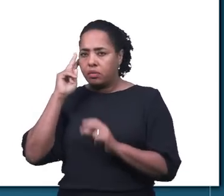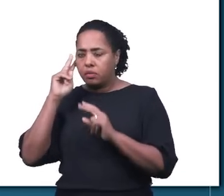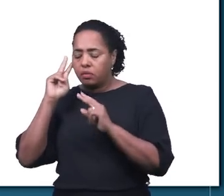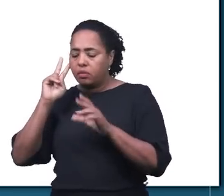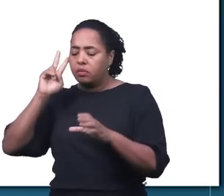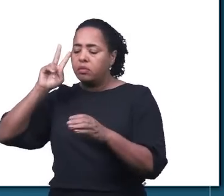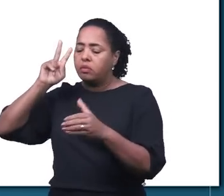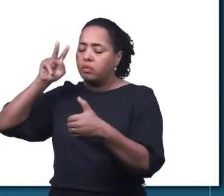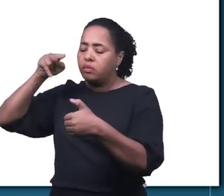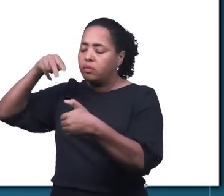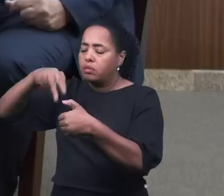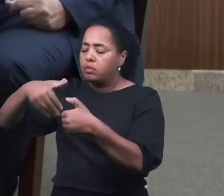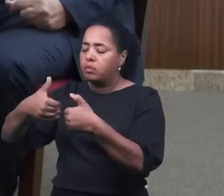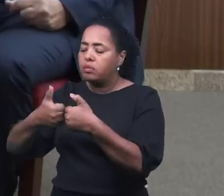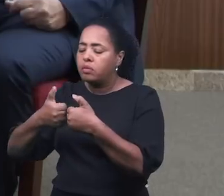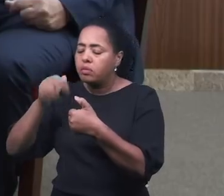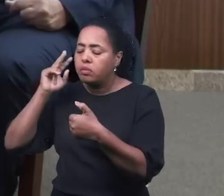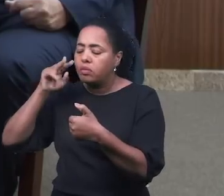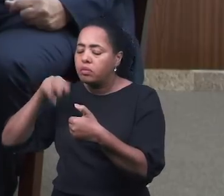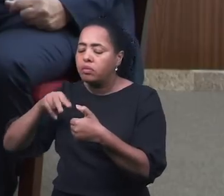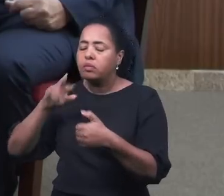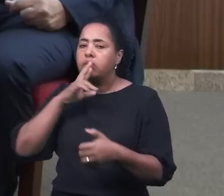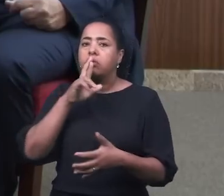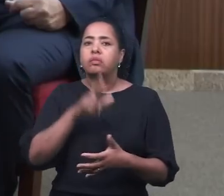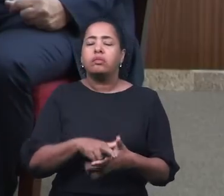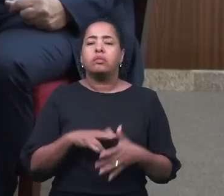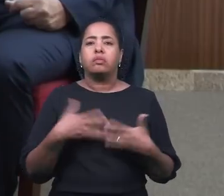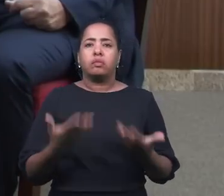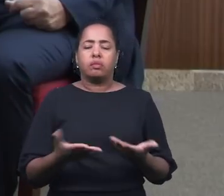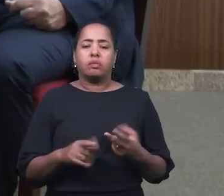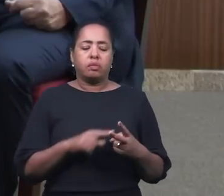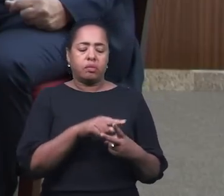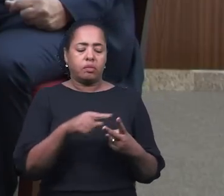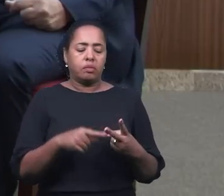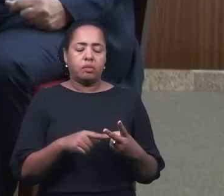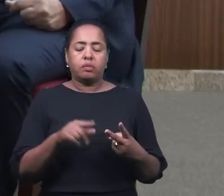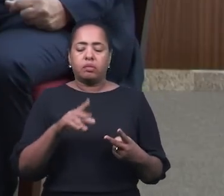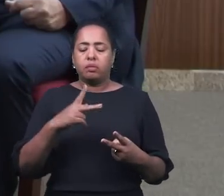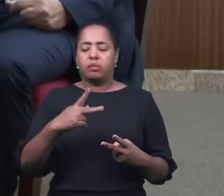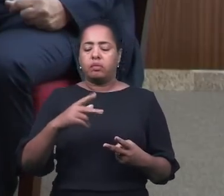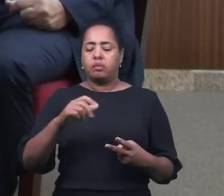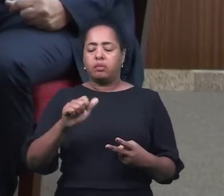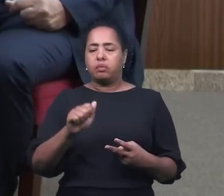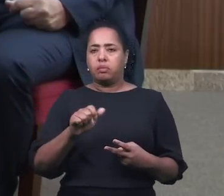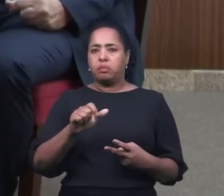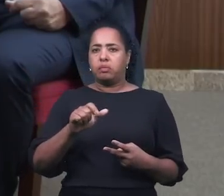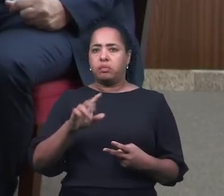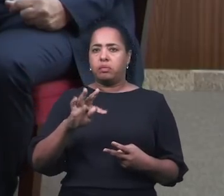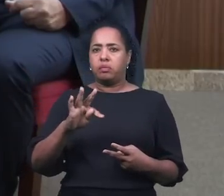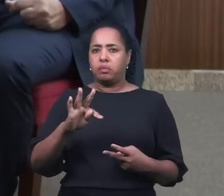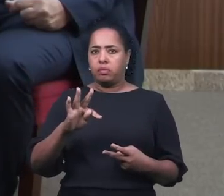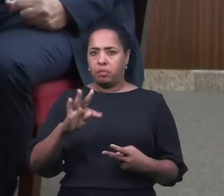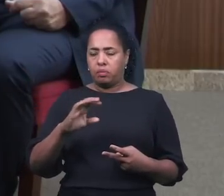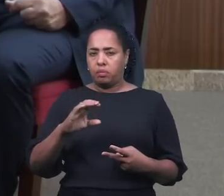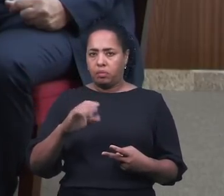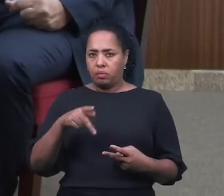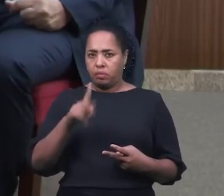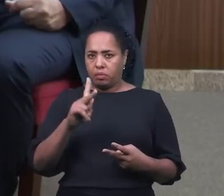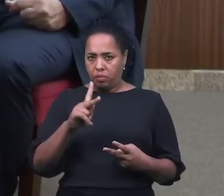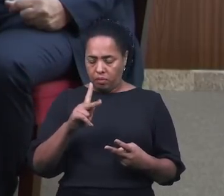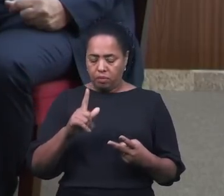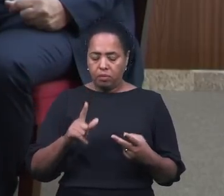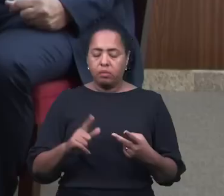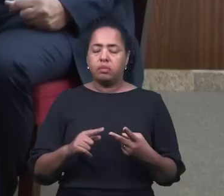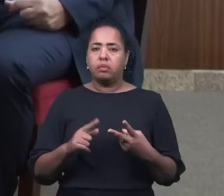para dentro da arca? Temos duas respostas. O jovem Patrick Teixeira, de Caetité, da Bahia, participante